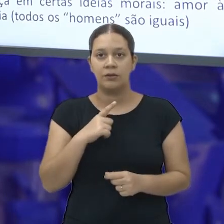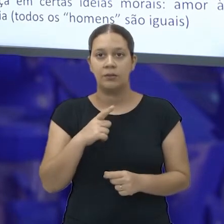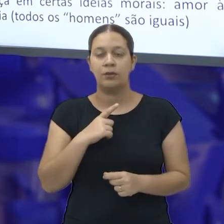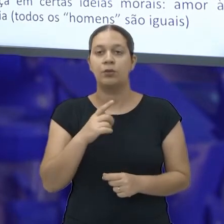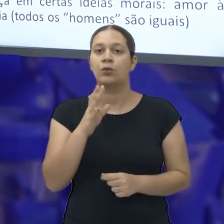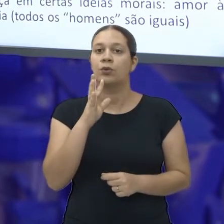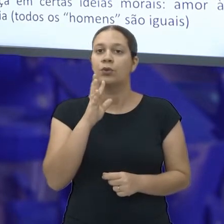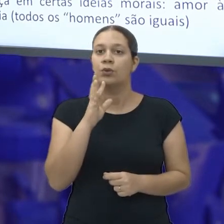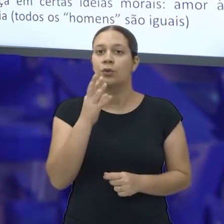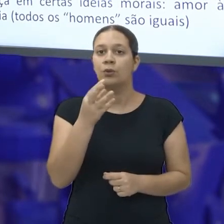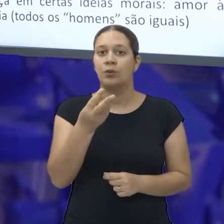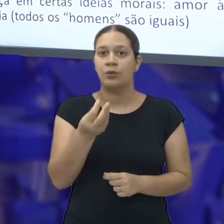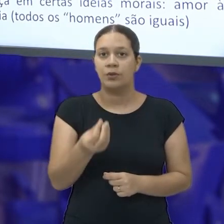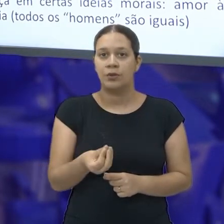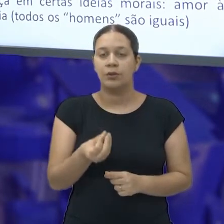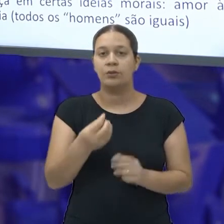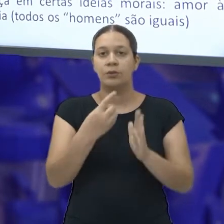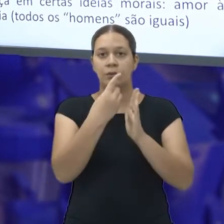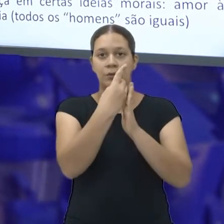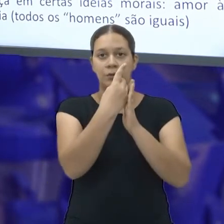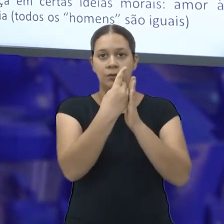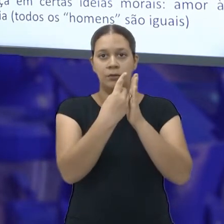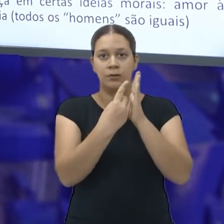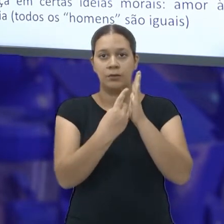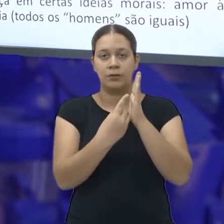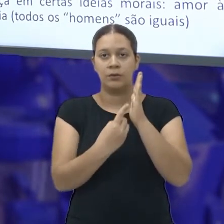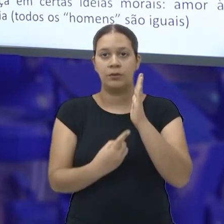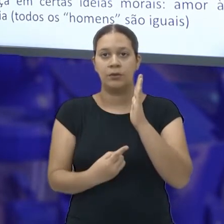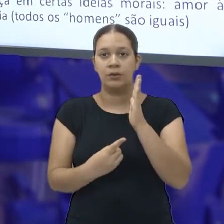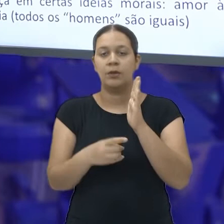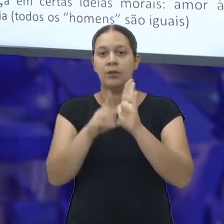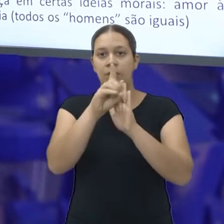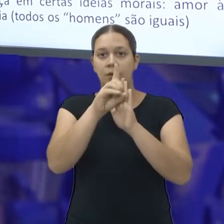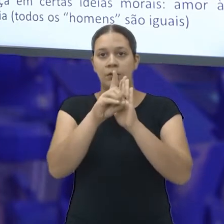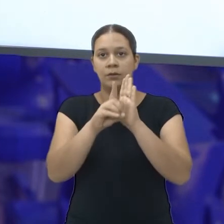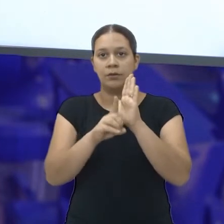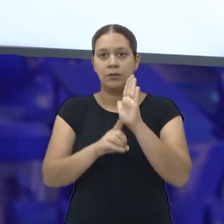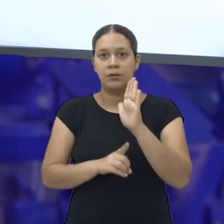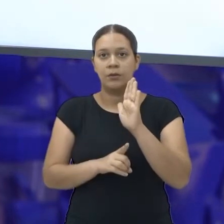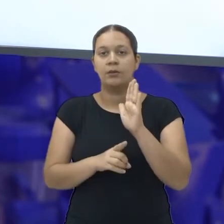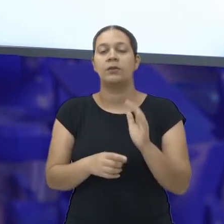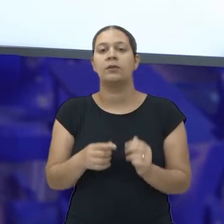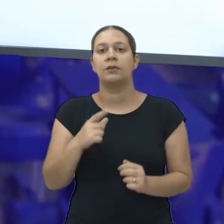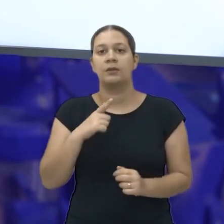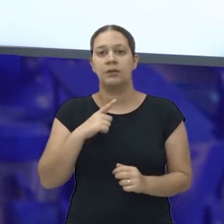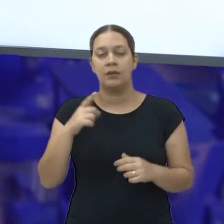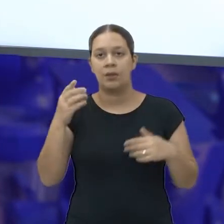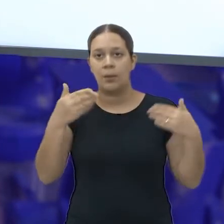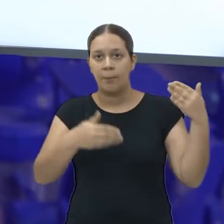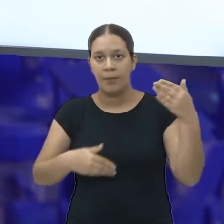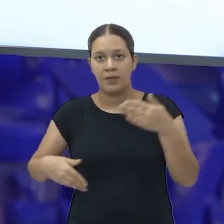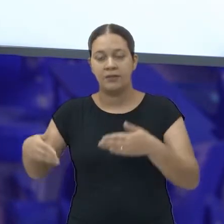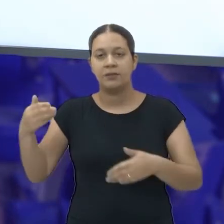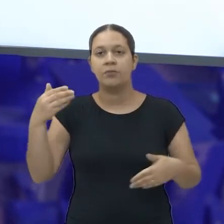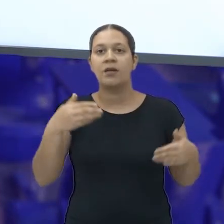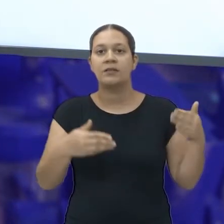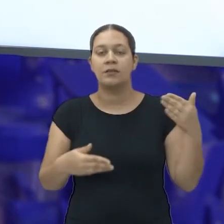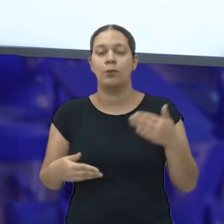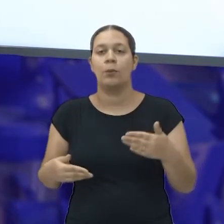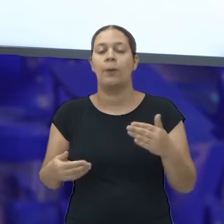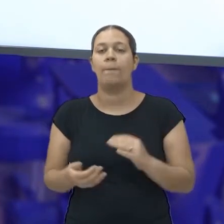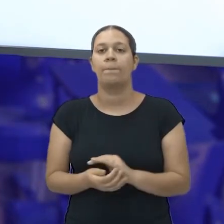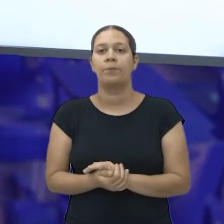tenha o conhecimento sobre os direitos, né, mas que a gente tenha também a participação,